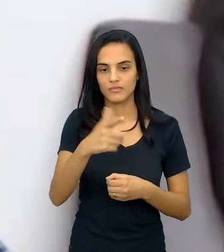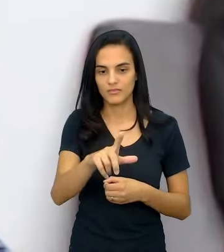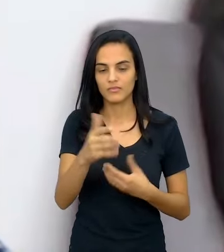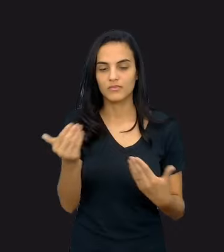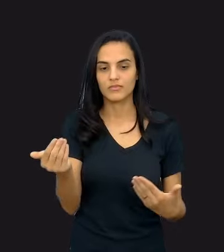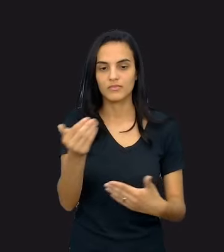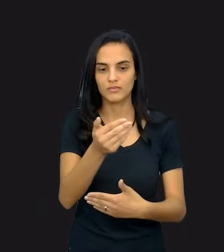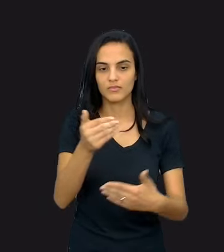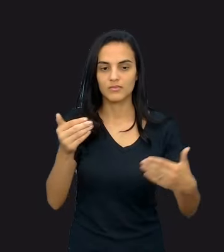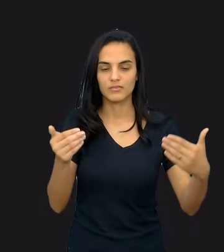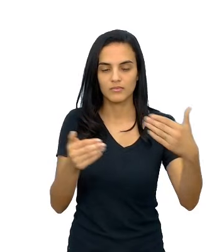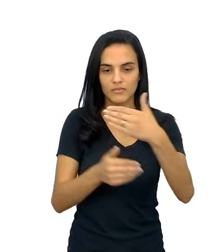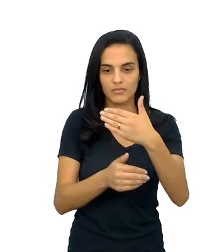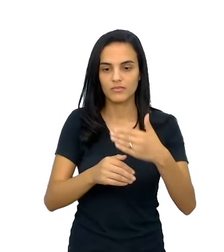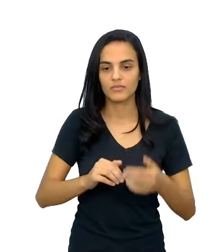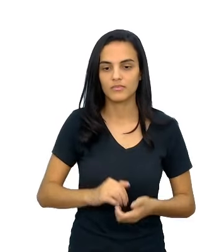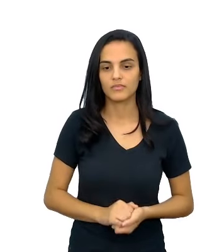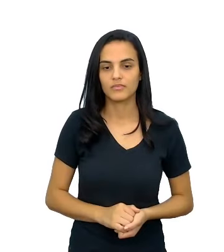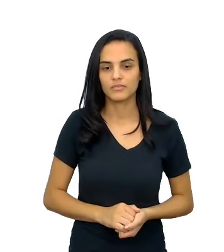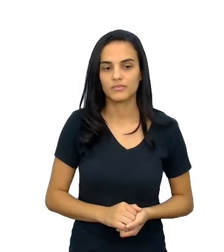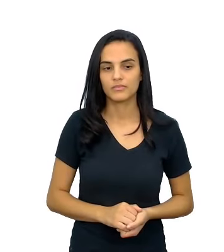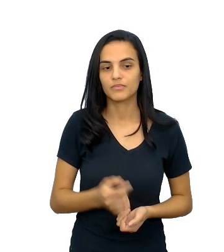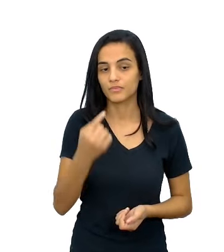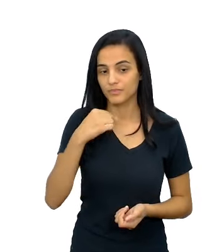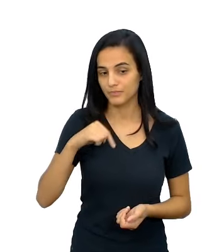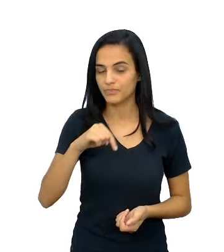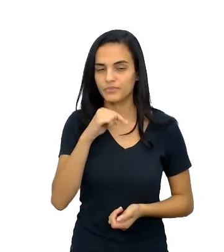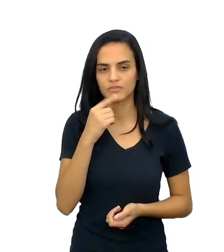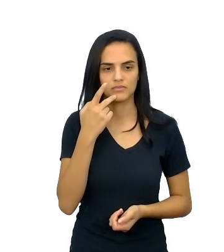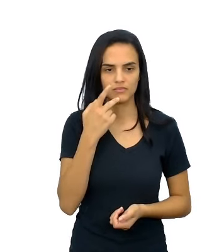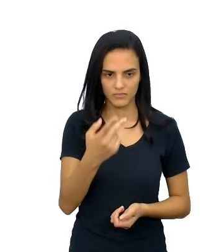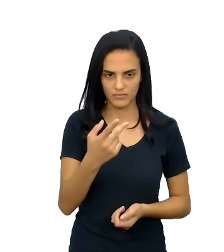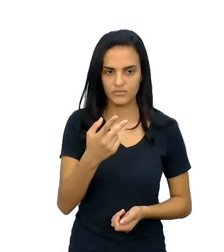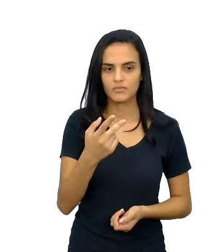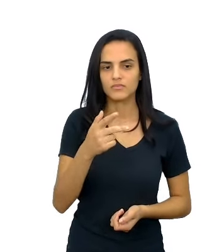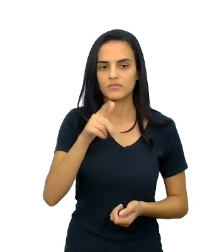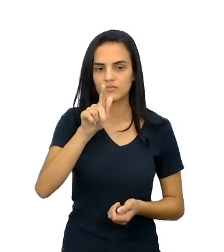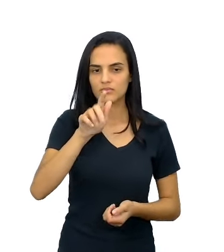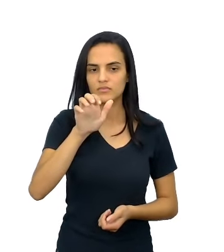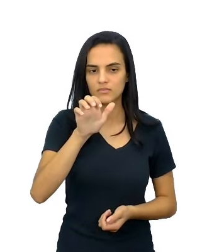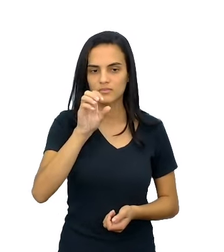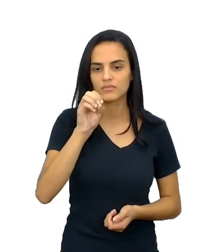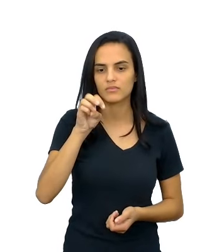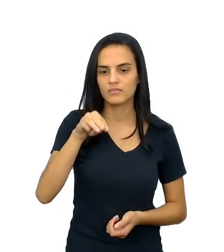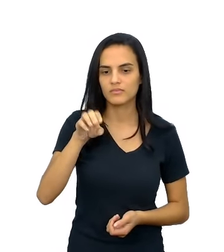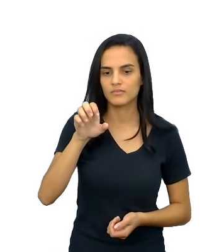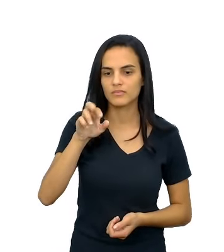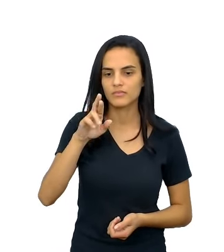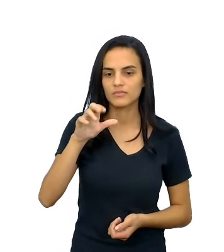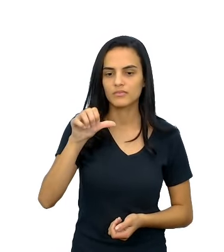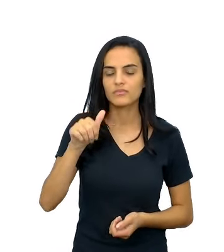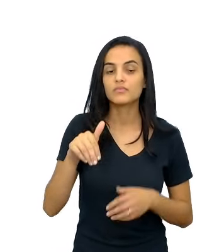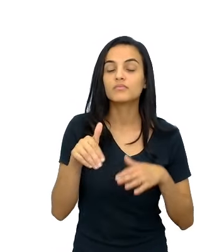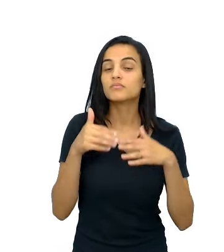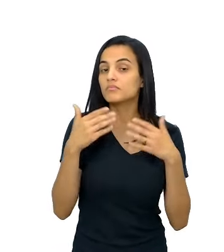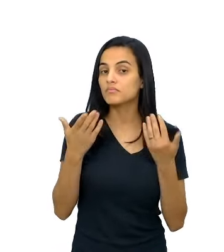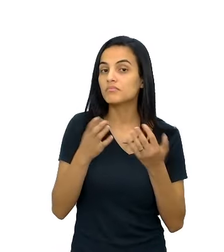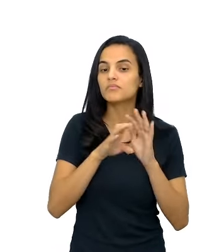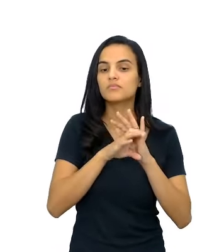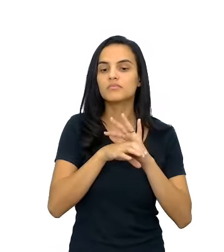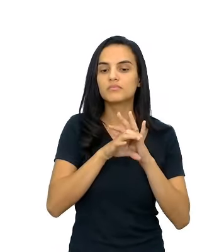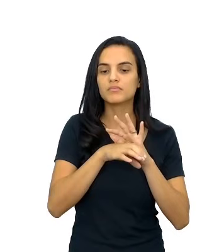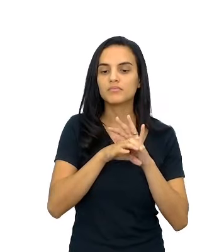aqui para a nossa. Quando a gente fala aqui da geometria, né? Então, quais são os conteúdos,